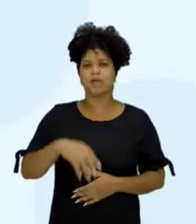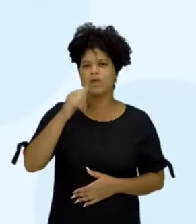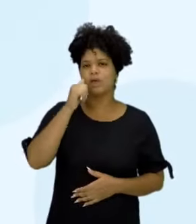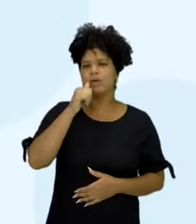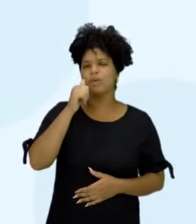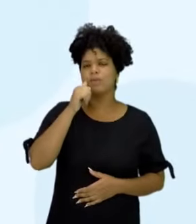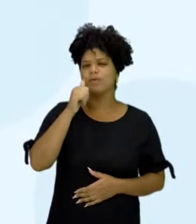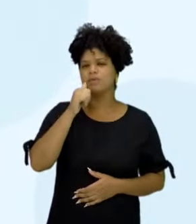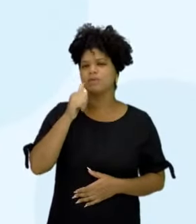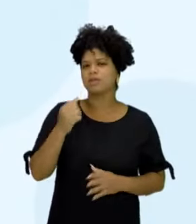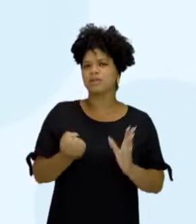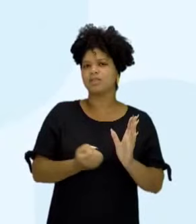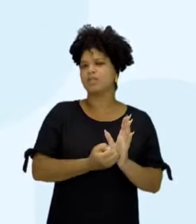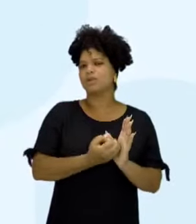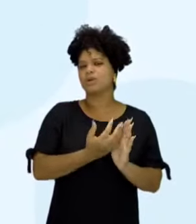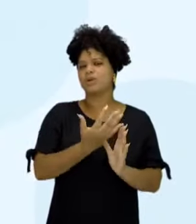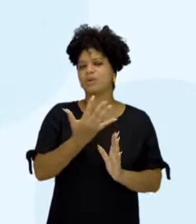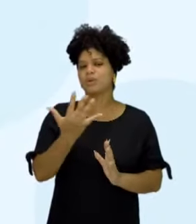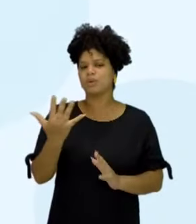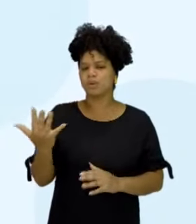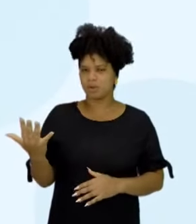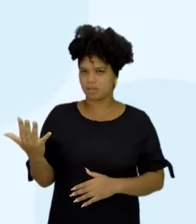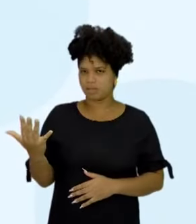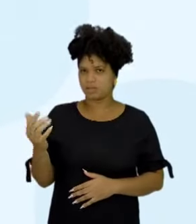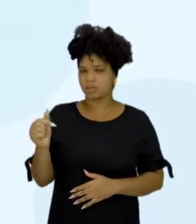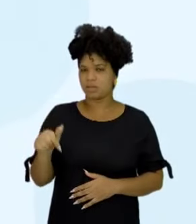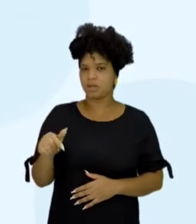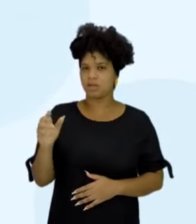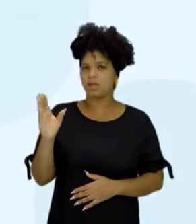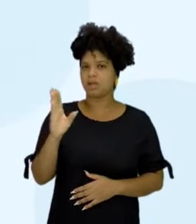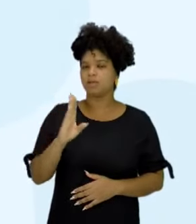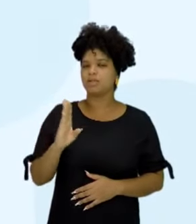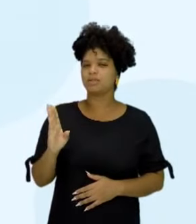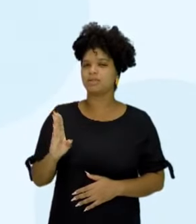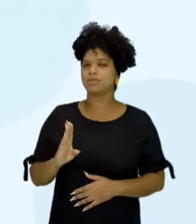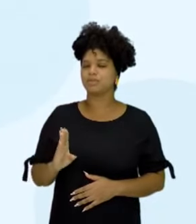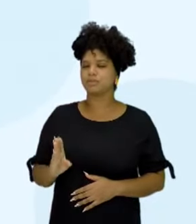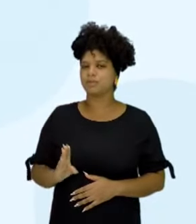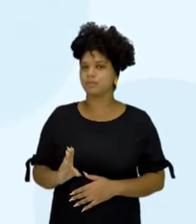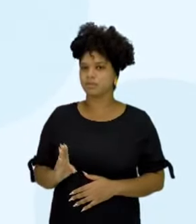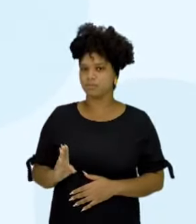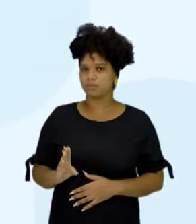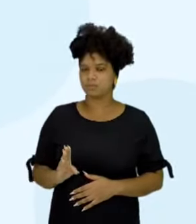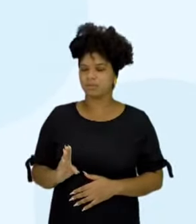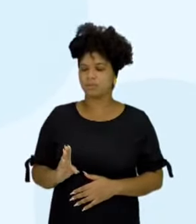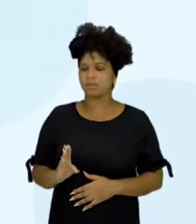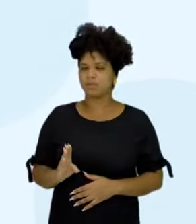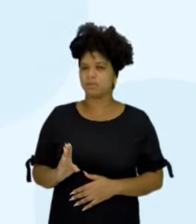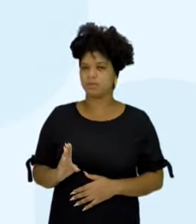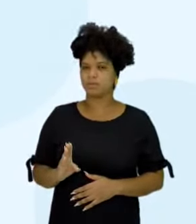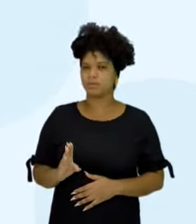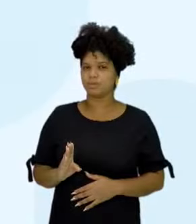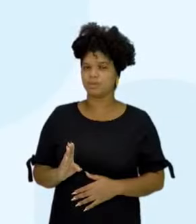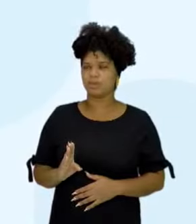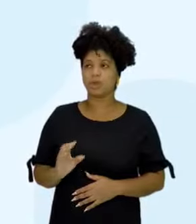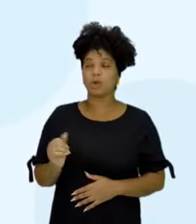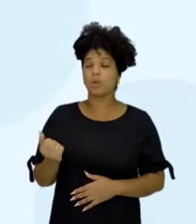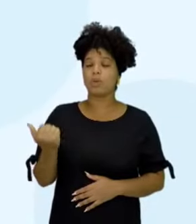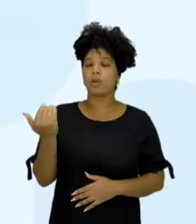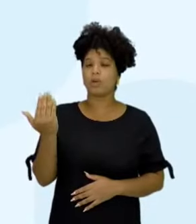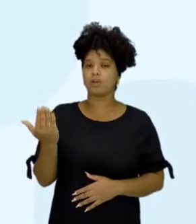você sabe quando as mulheres here in Brazil were able to attend college? Quando que elas